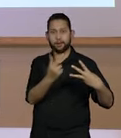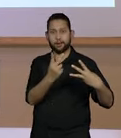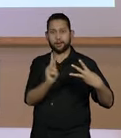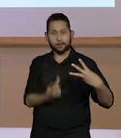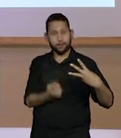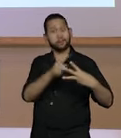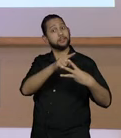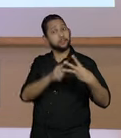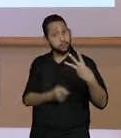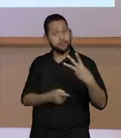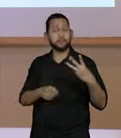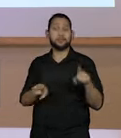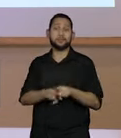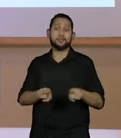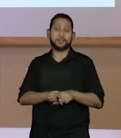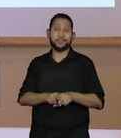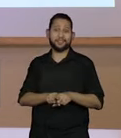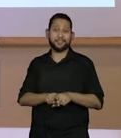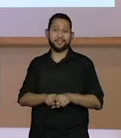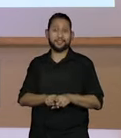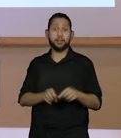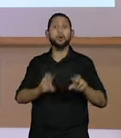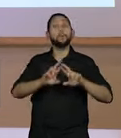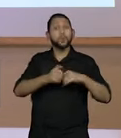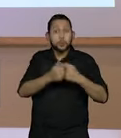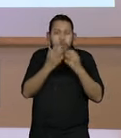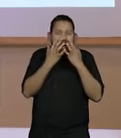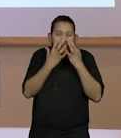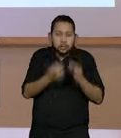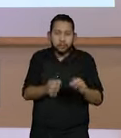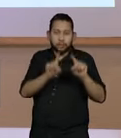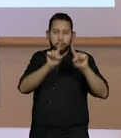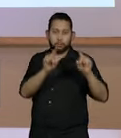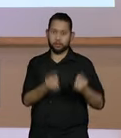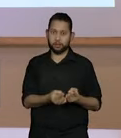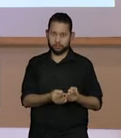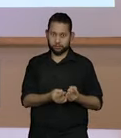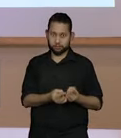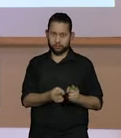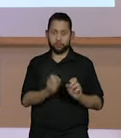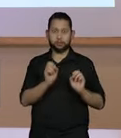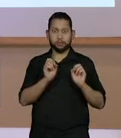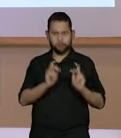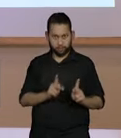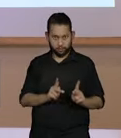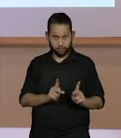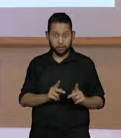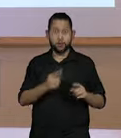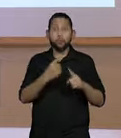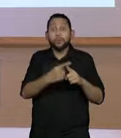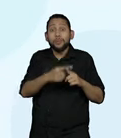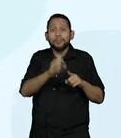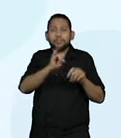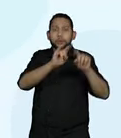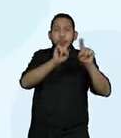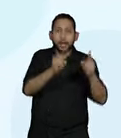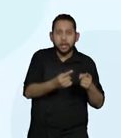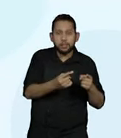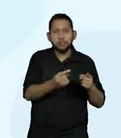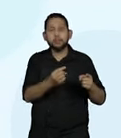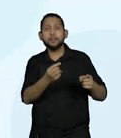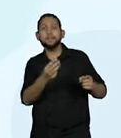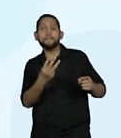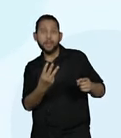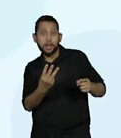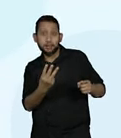3 átomos de hidrogênio, porque ambos estavam dentro do parênteses e foram